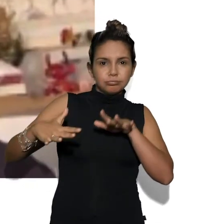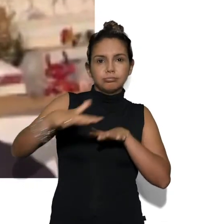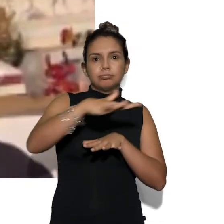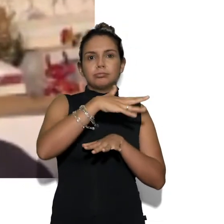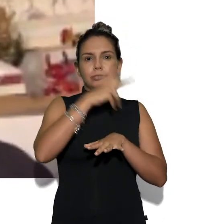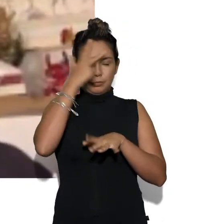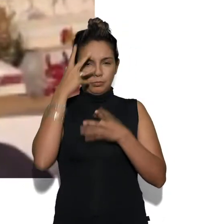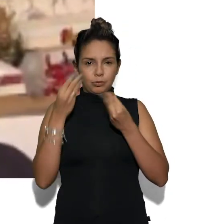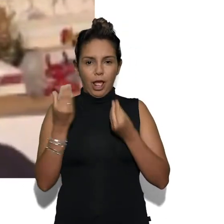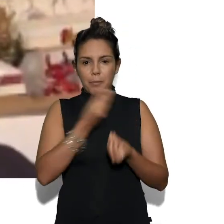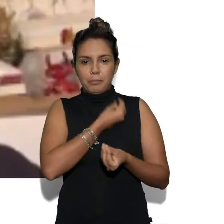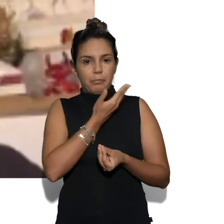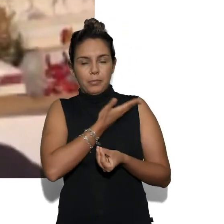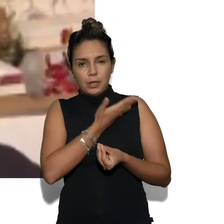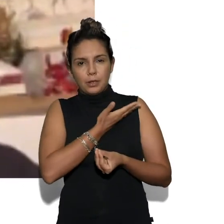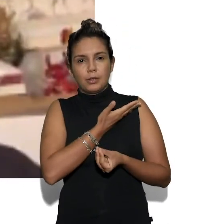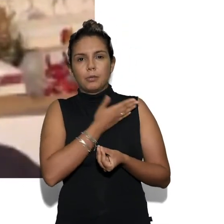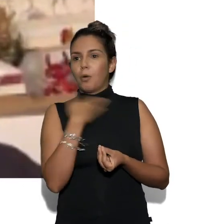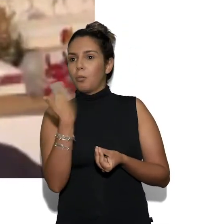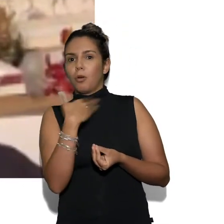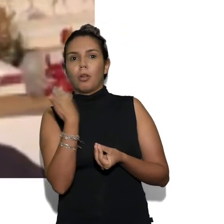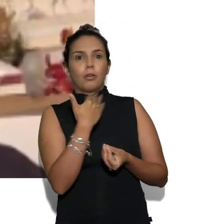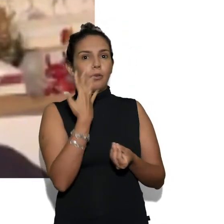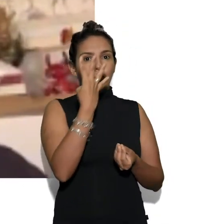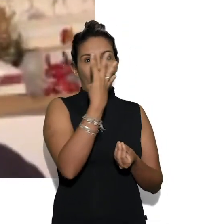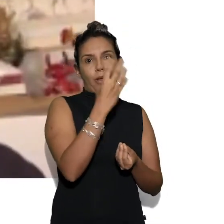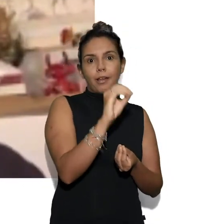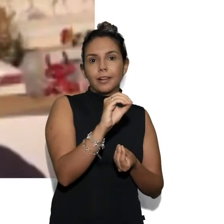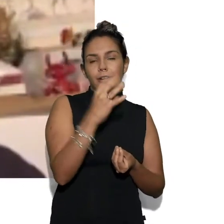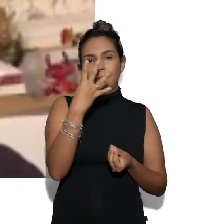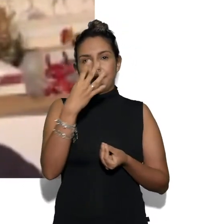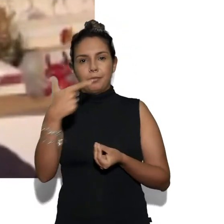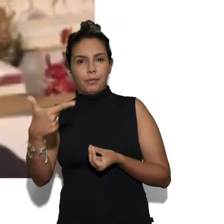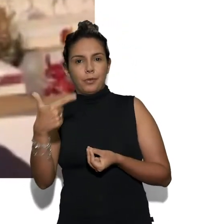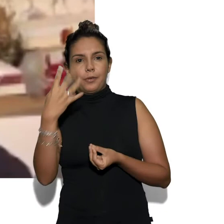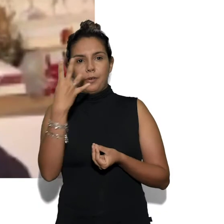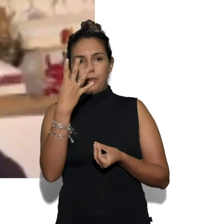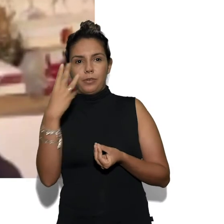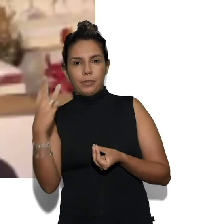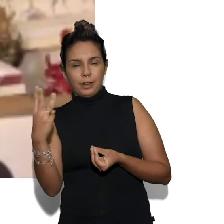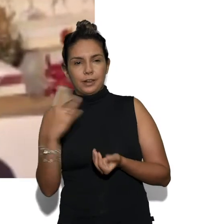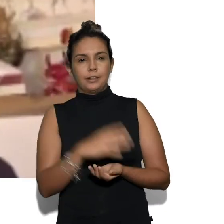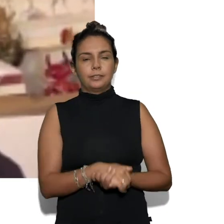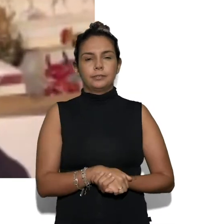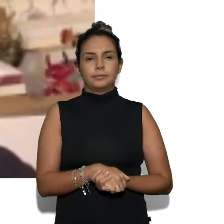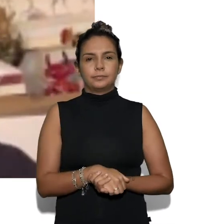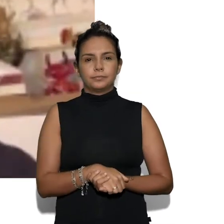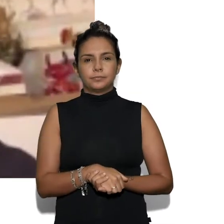rodeado de gente, de amigos, inclusive, que morreram com 40, 42, 43.